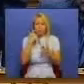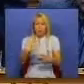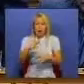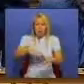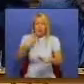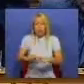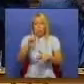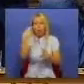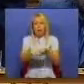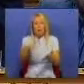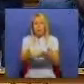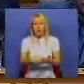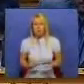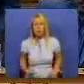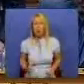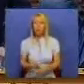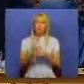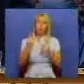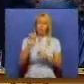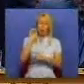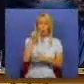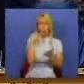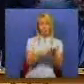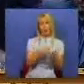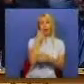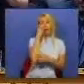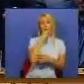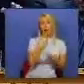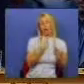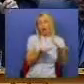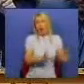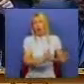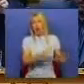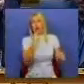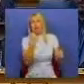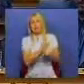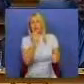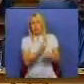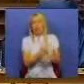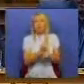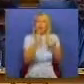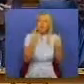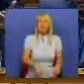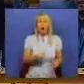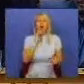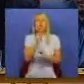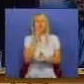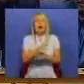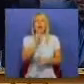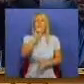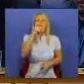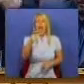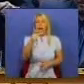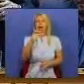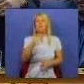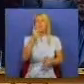Porque das duas uma, ou cobra quem não usou o serviço porque só usa estradas municipais, ou cobra duas vezes a quem